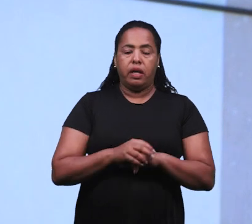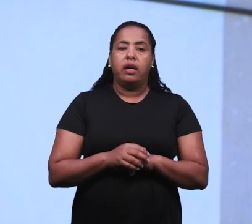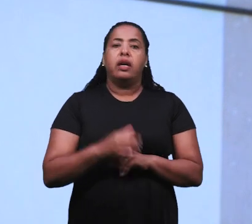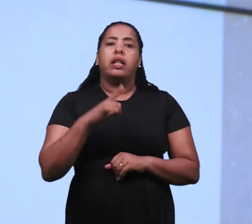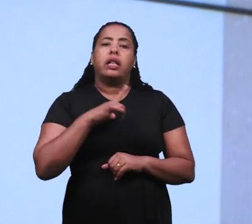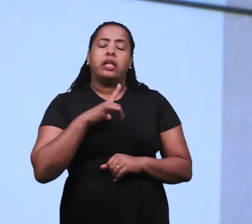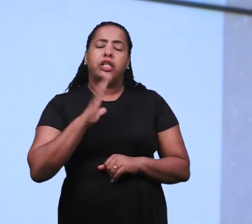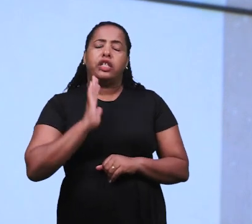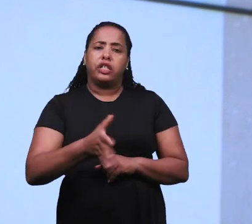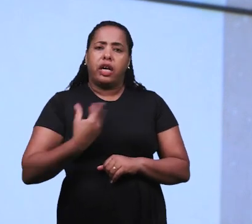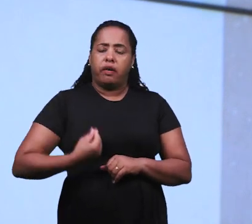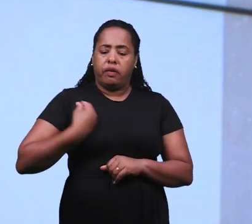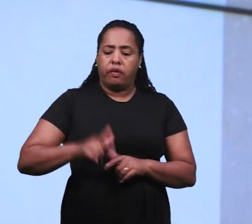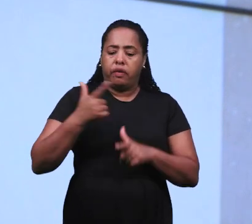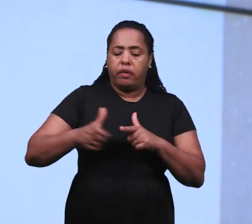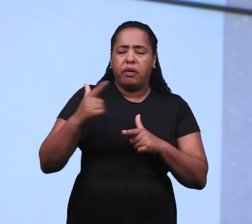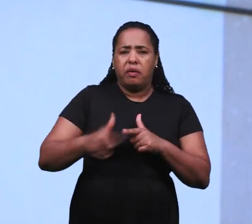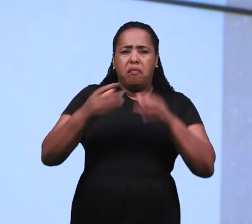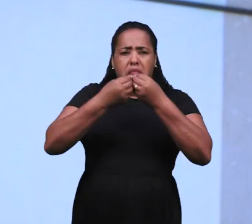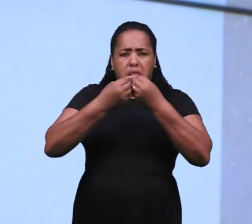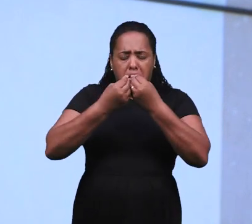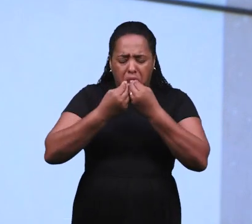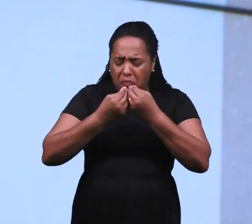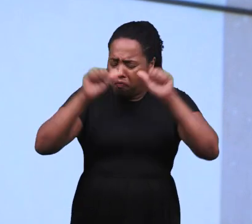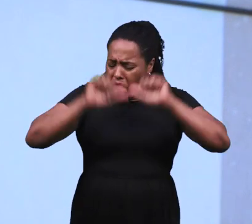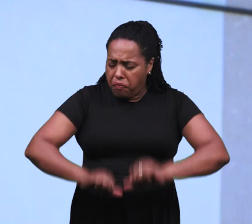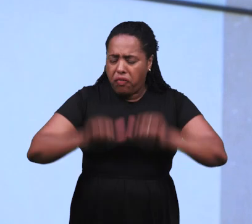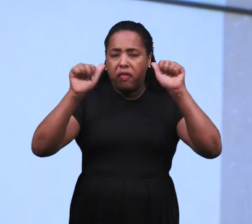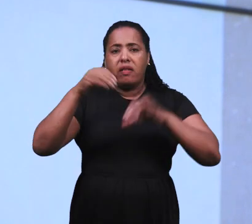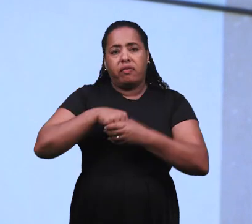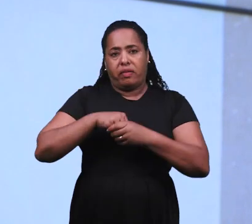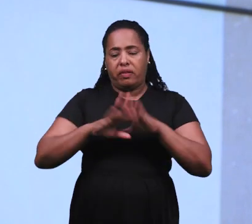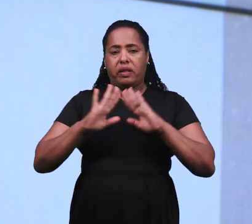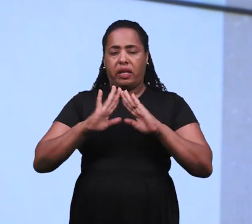vivia um problema grave dentro de casa, Uhum. um conflito